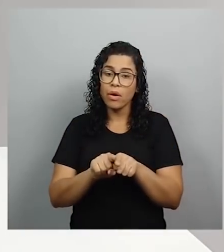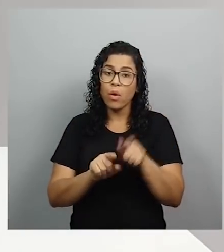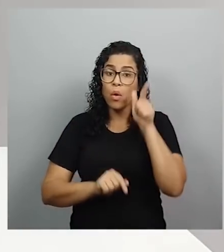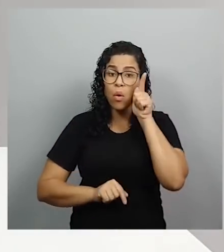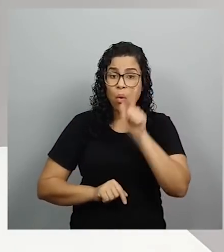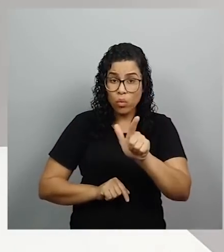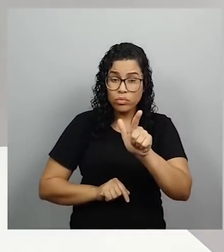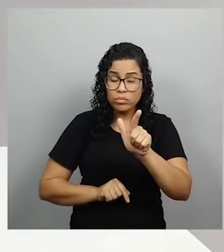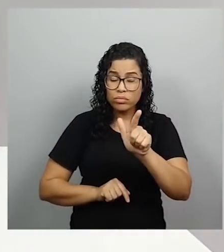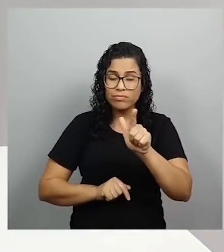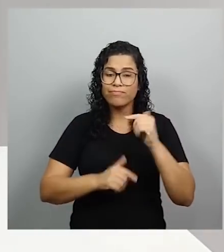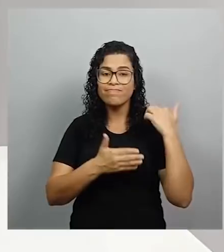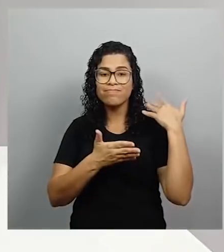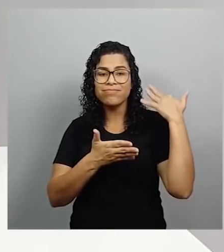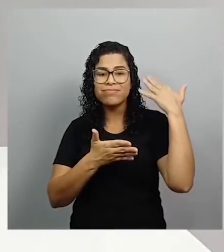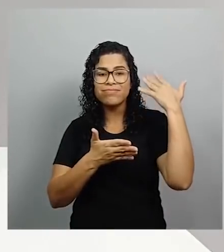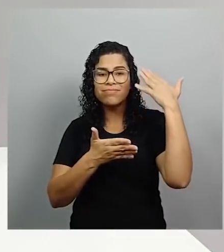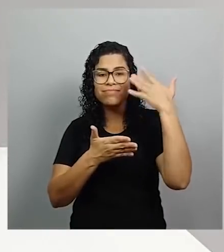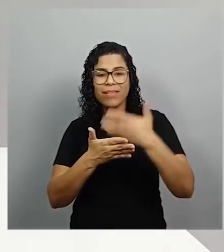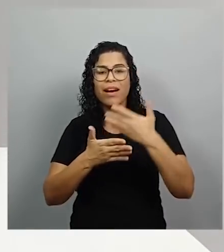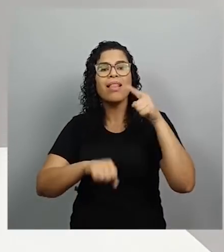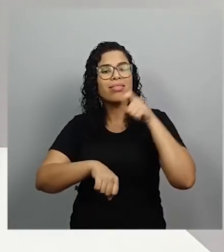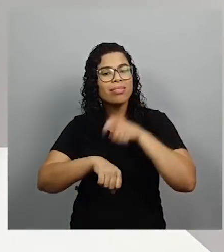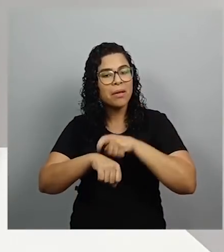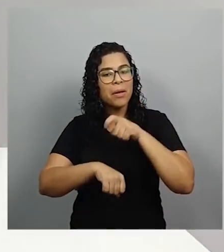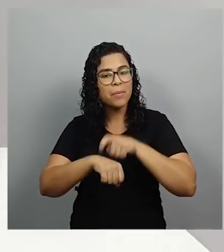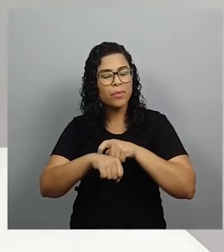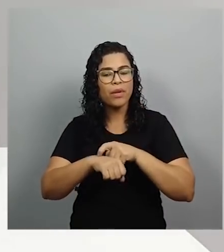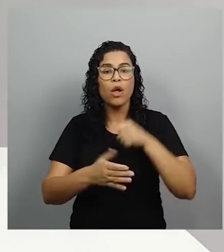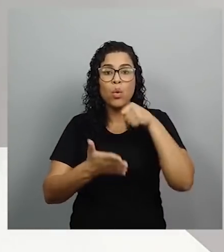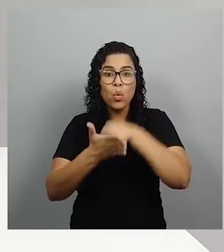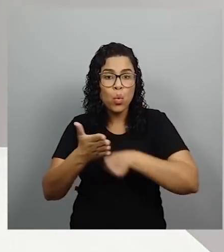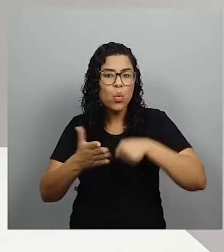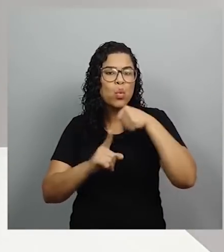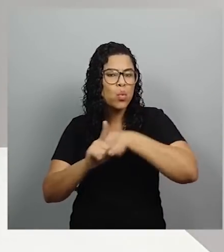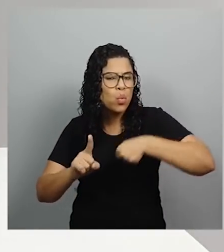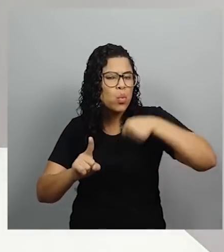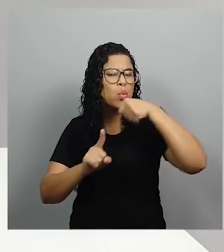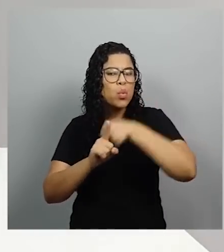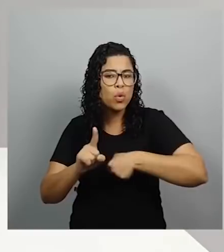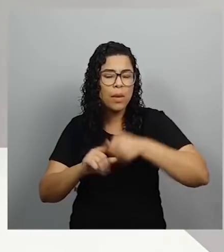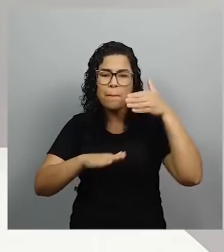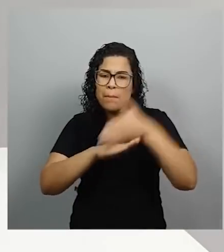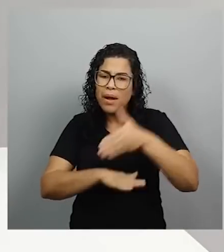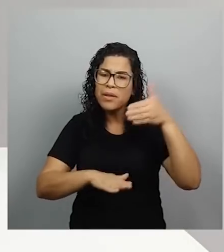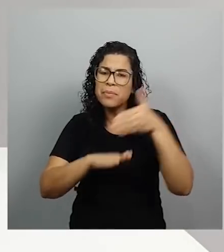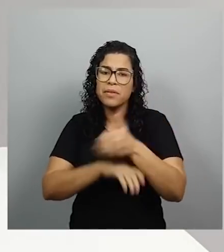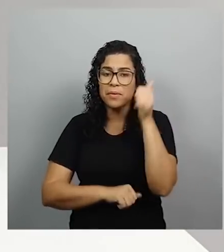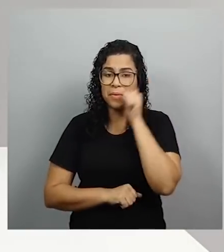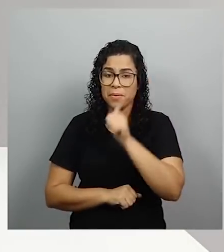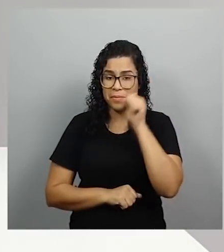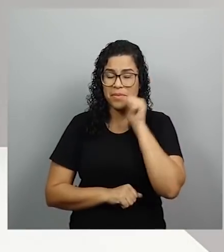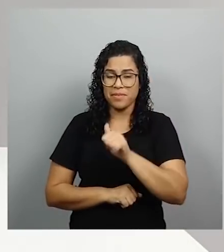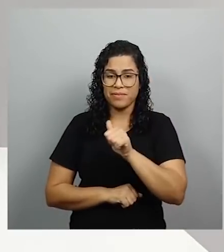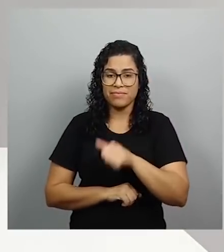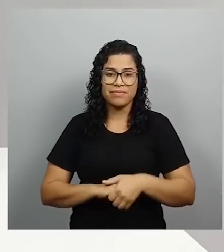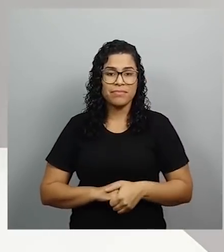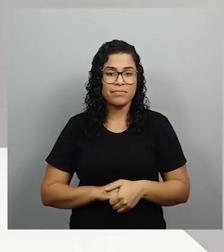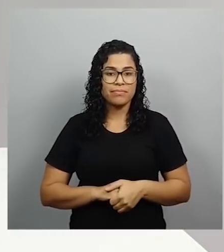conquistas adquiridas ao longo do tempo, a partir das lutas e participação ativa das mulheres.